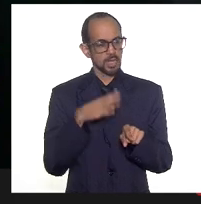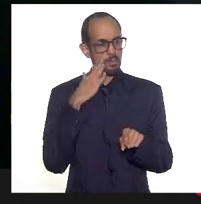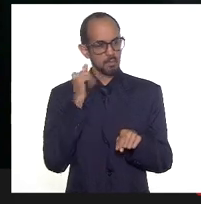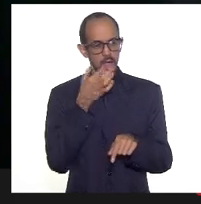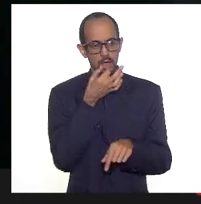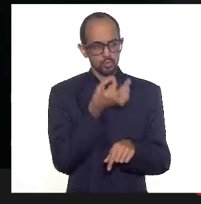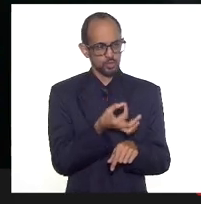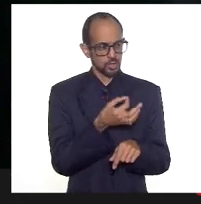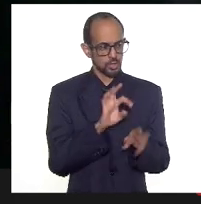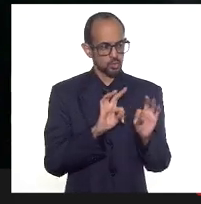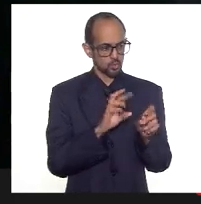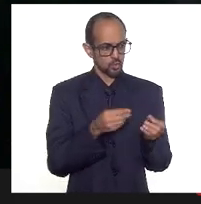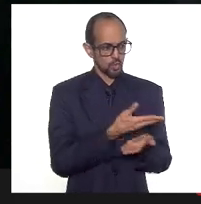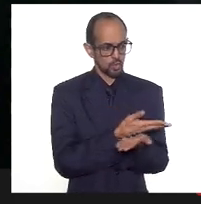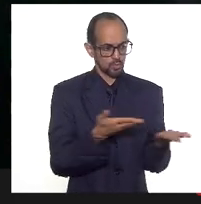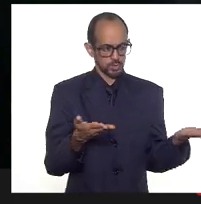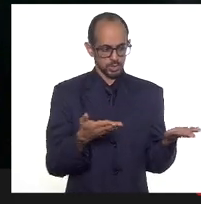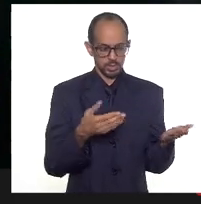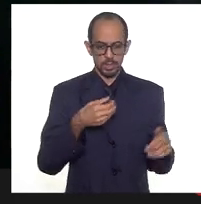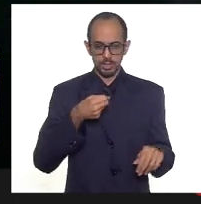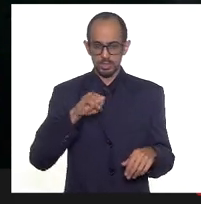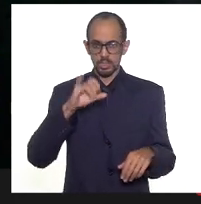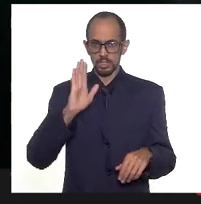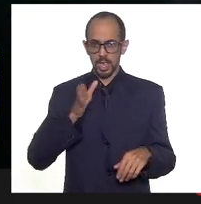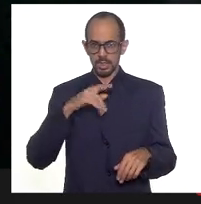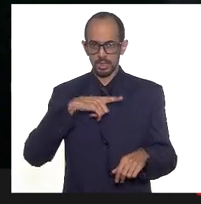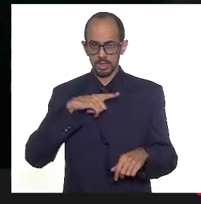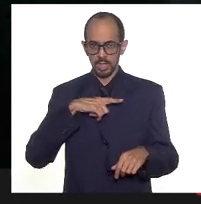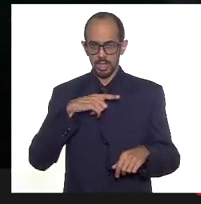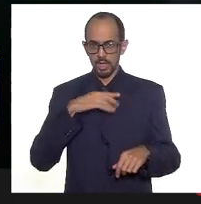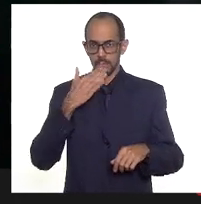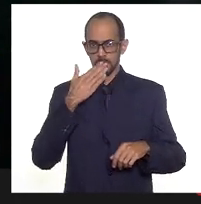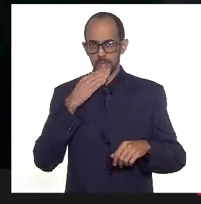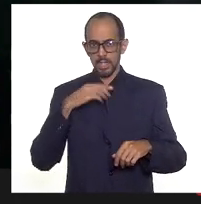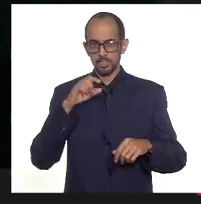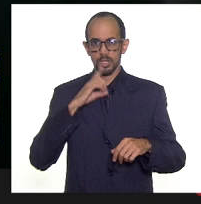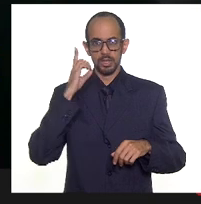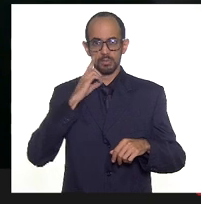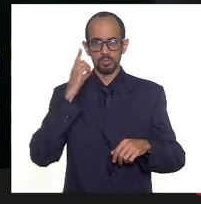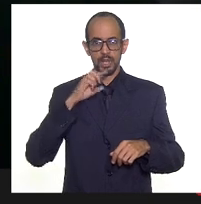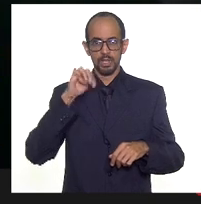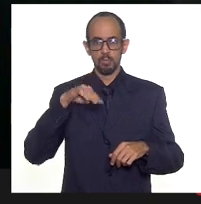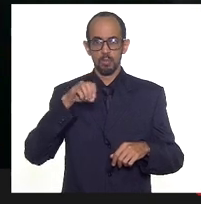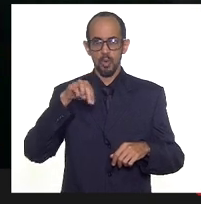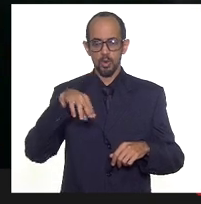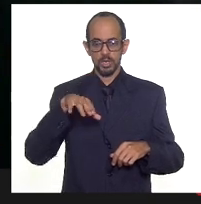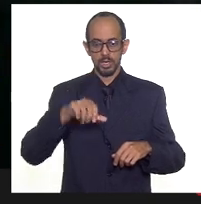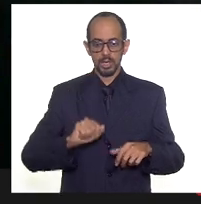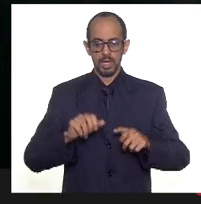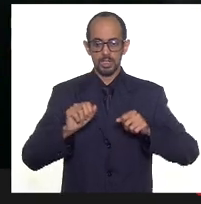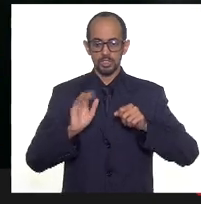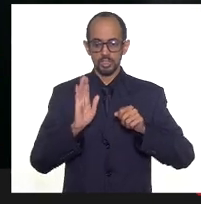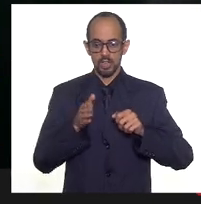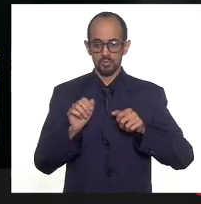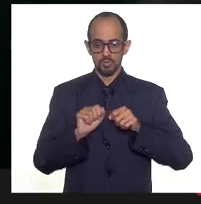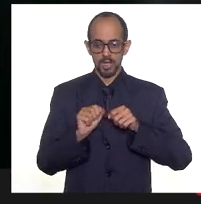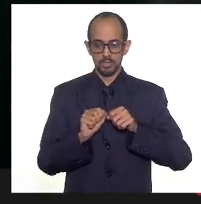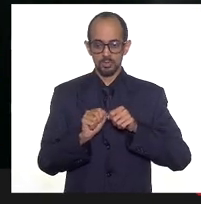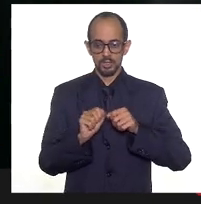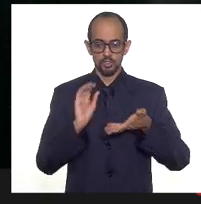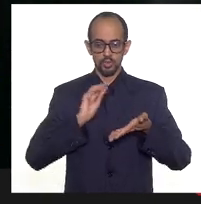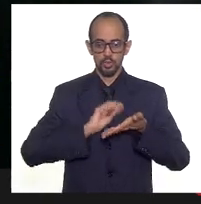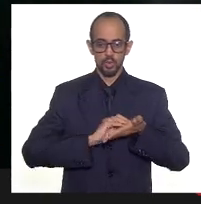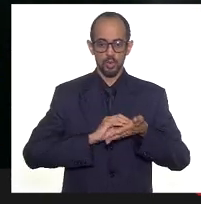alguma sugestão a ser feita, eu peço que a senhora, a deputada Mônica e a deputada Tia Ju, façam para a gente incluir no plano de